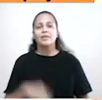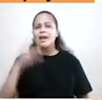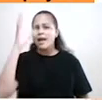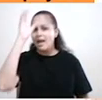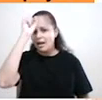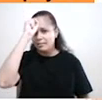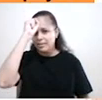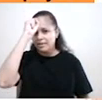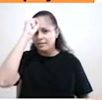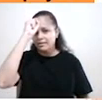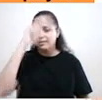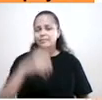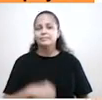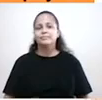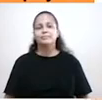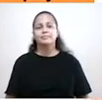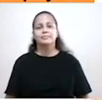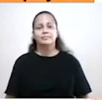Learn, aprender,